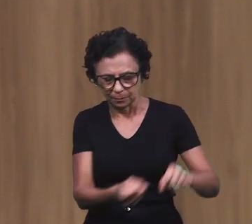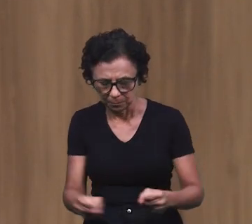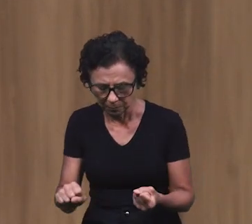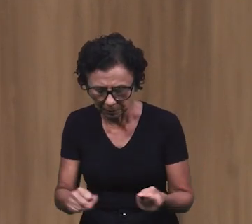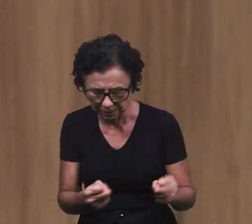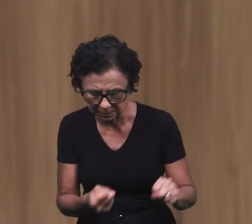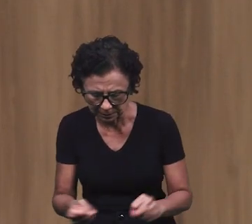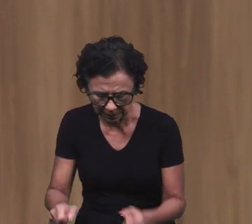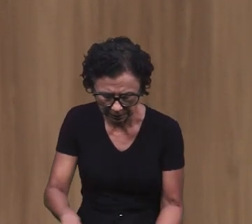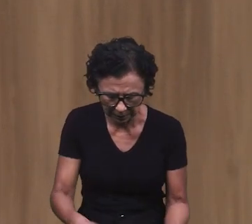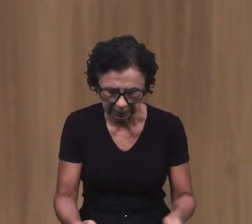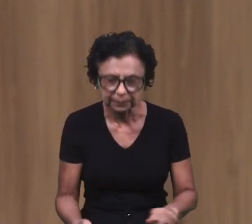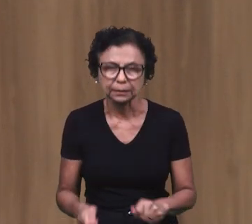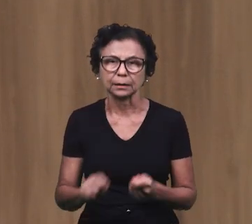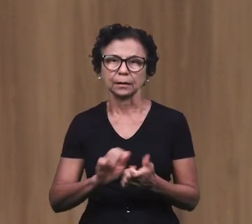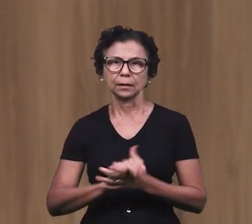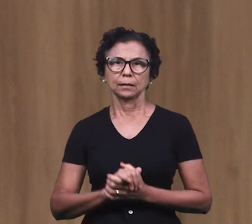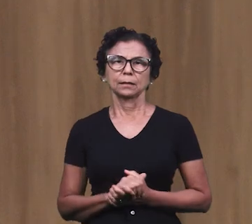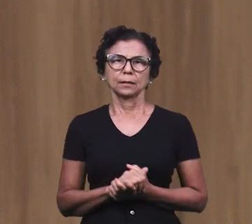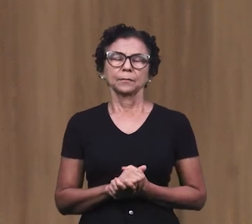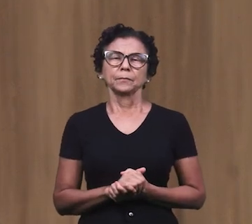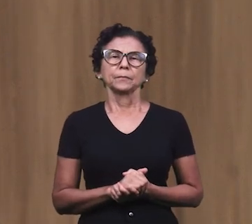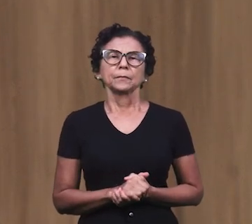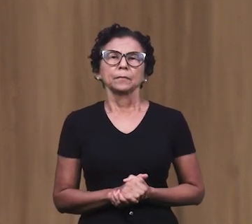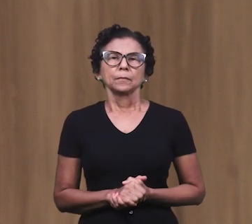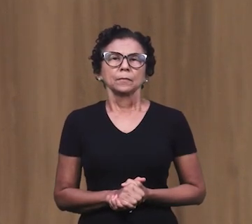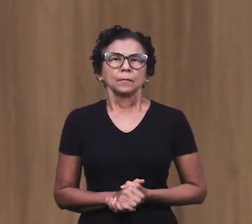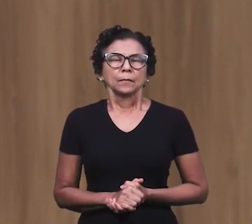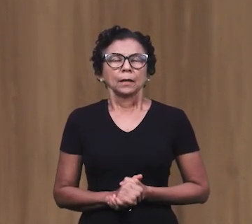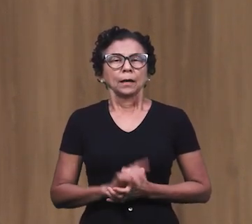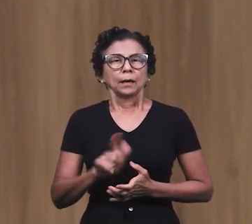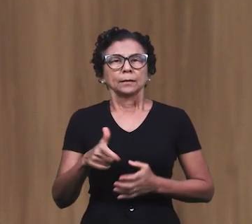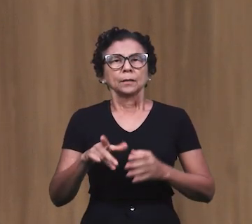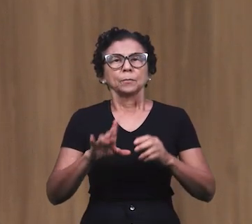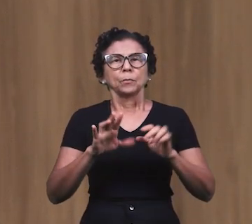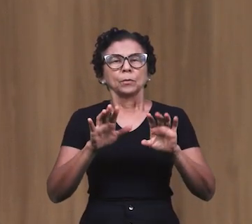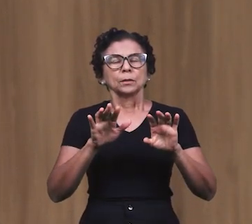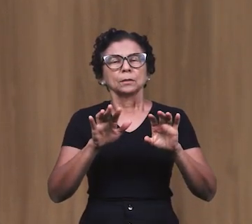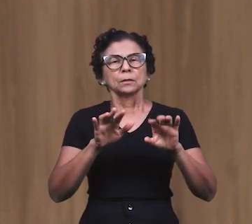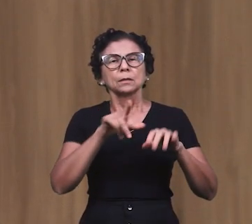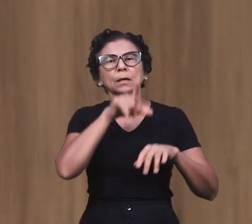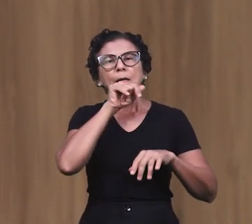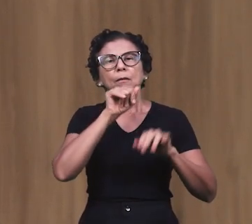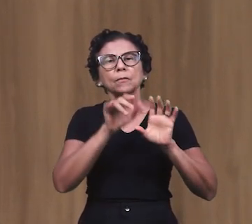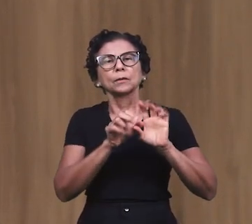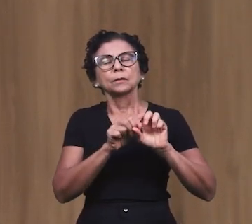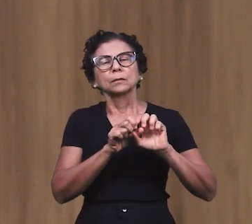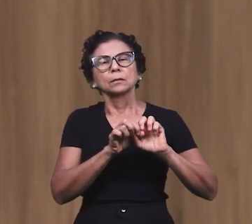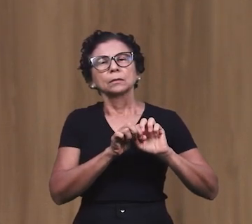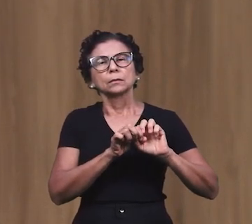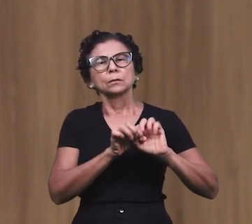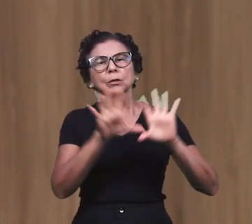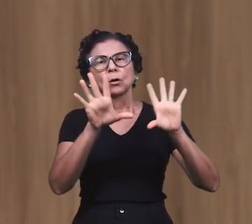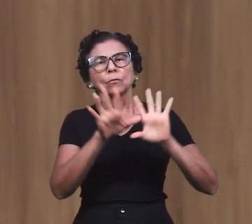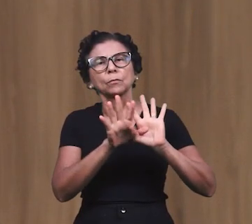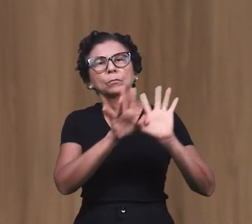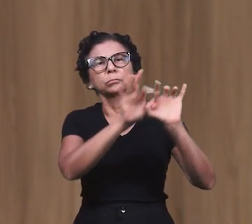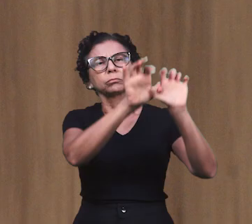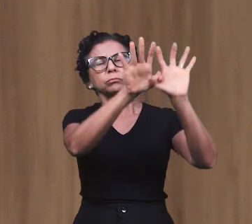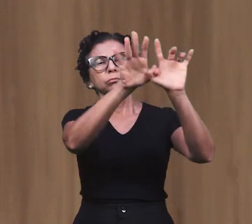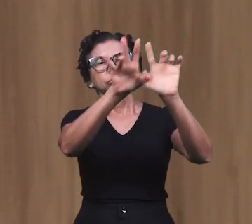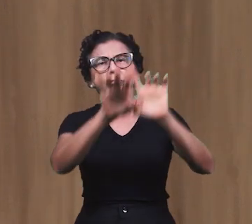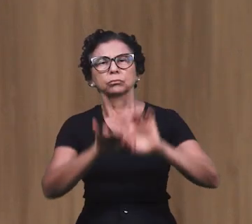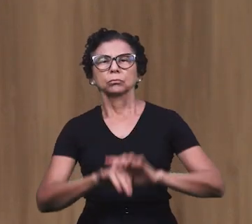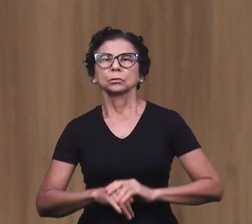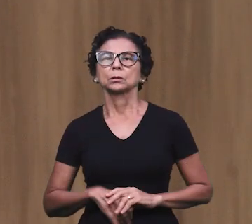testemunho de liberdade, sim, mas ela vai carregar com ela uma marca de que alguém foi purificado.